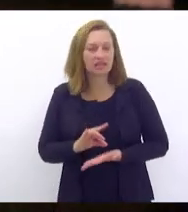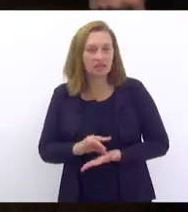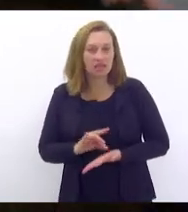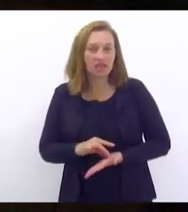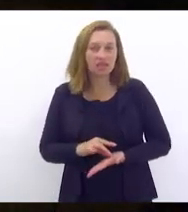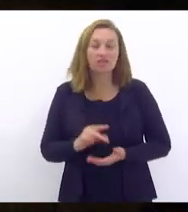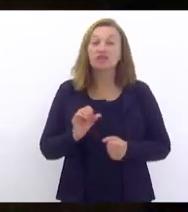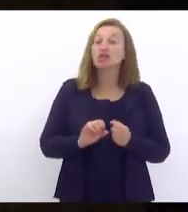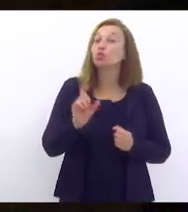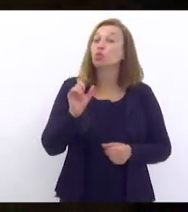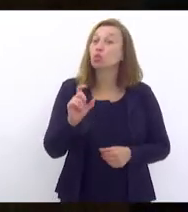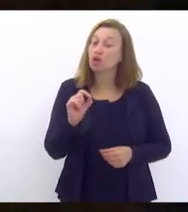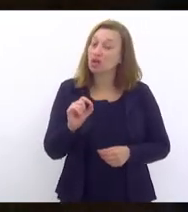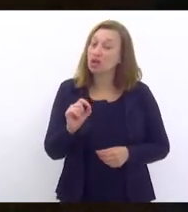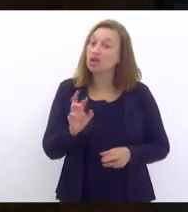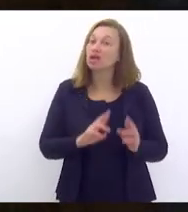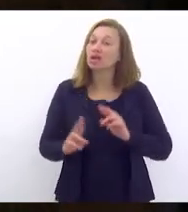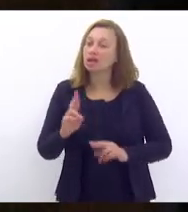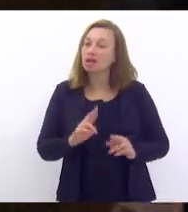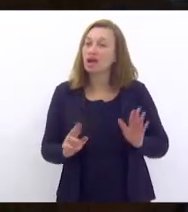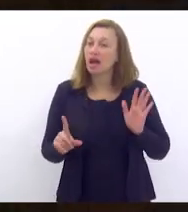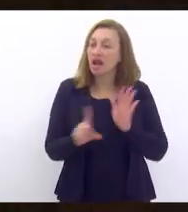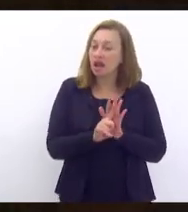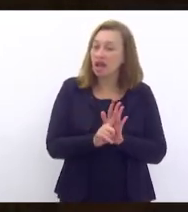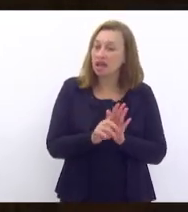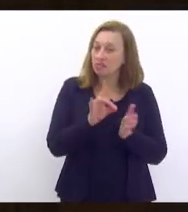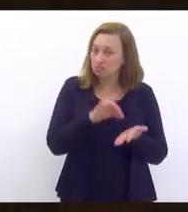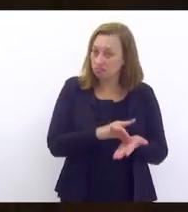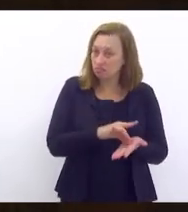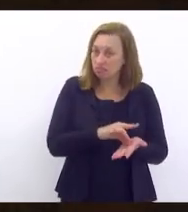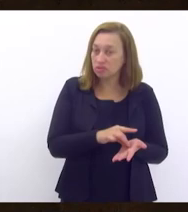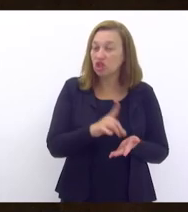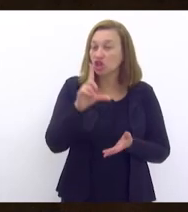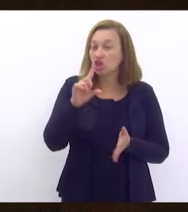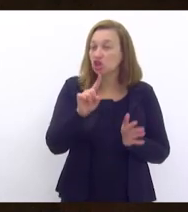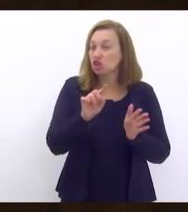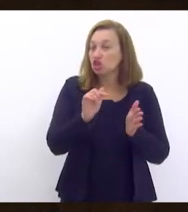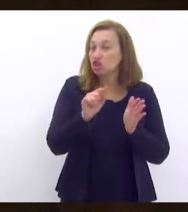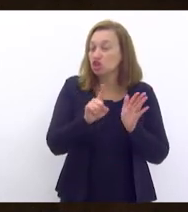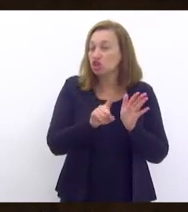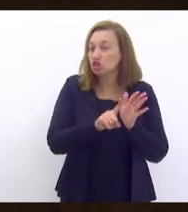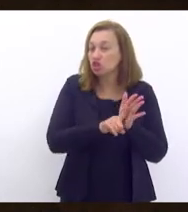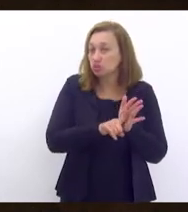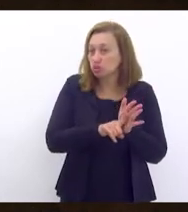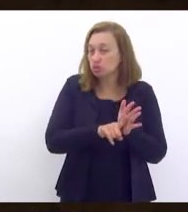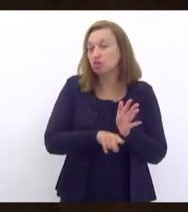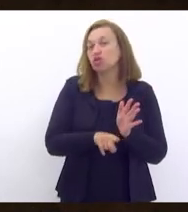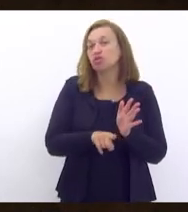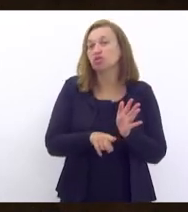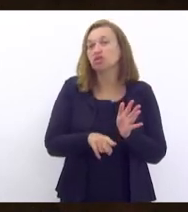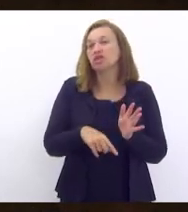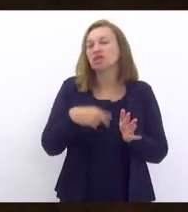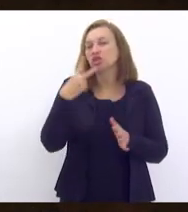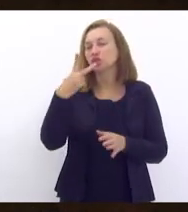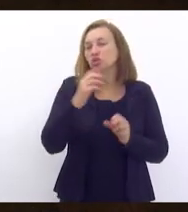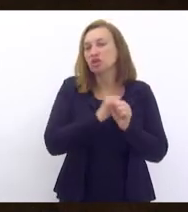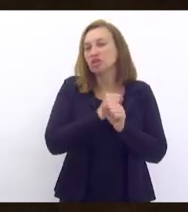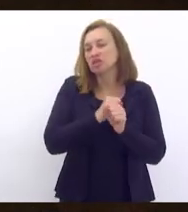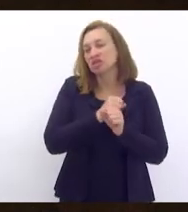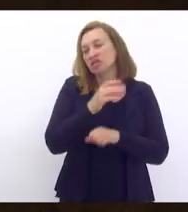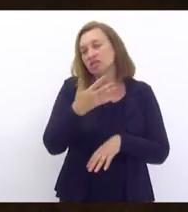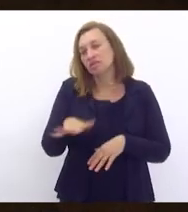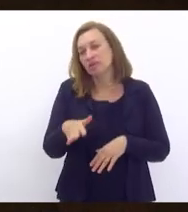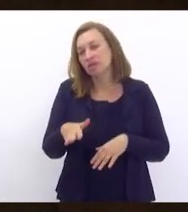gente está fazendo em relação à lei original? A gente está diminuindo de 2 anos e meio